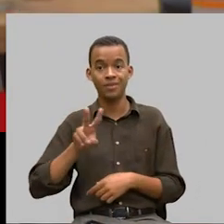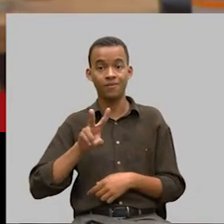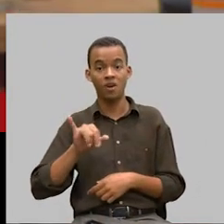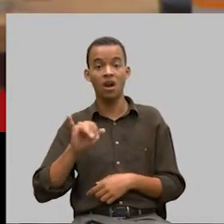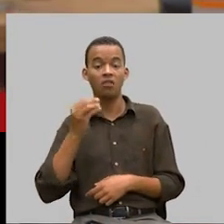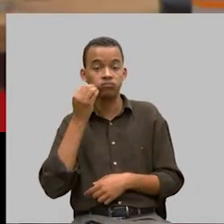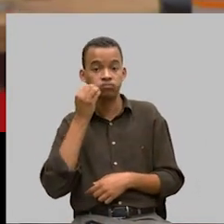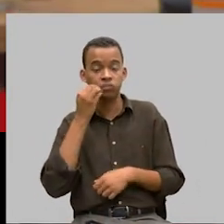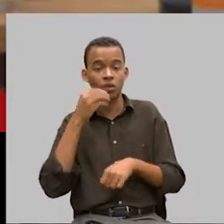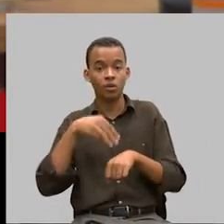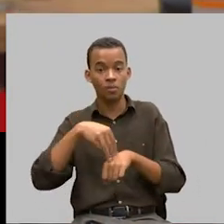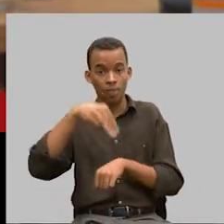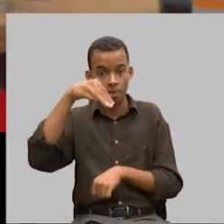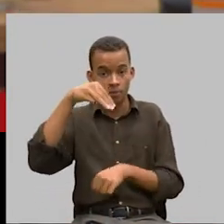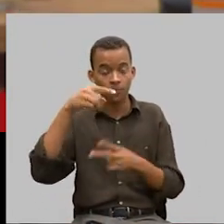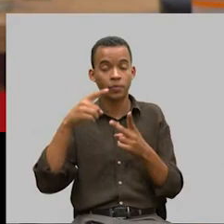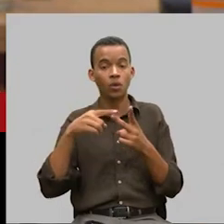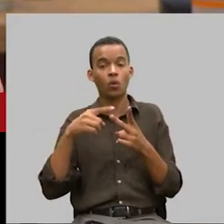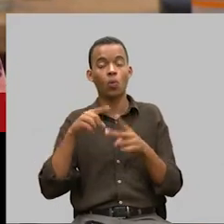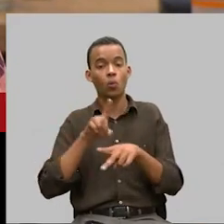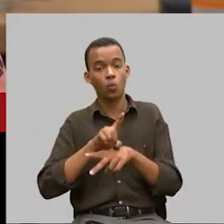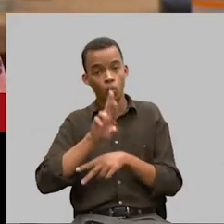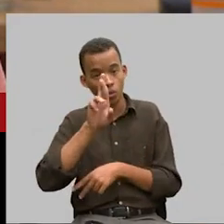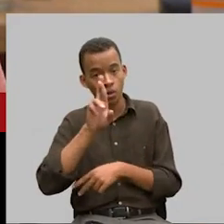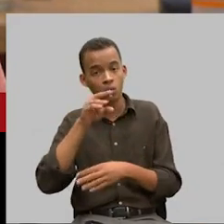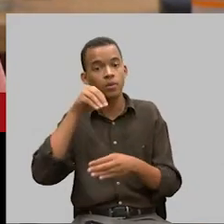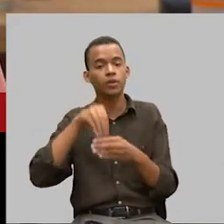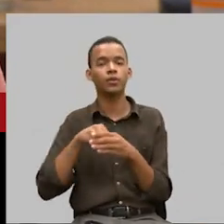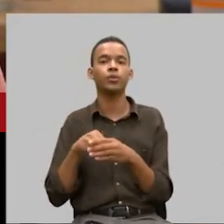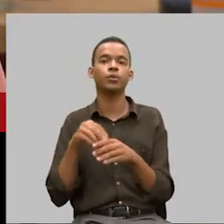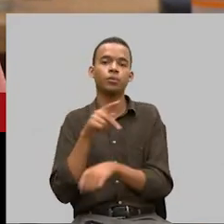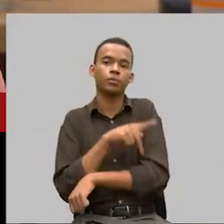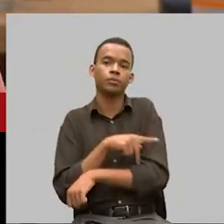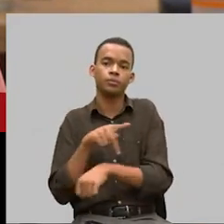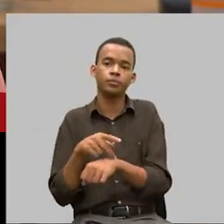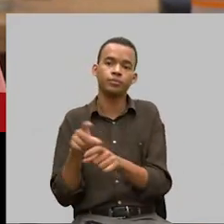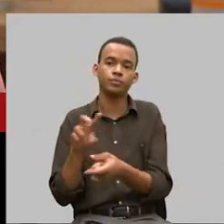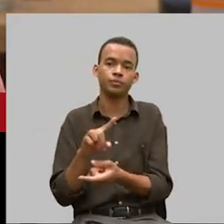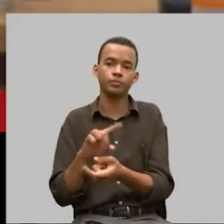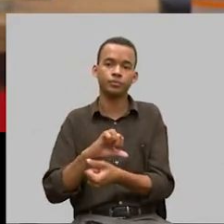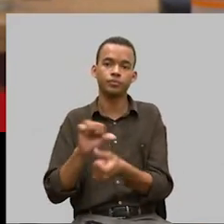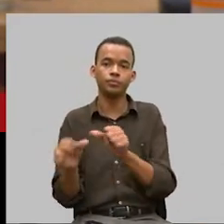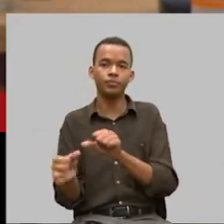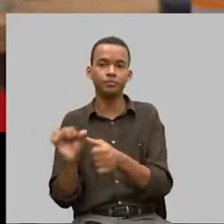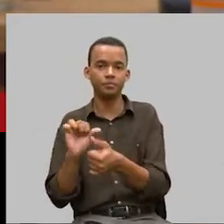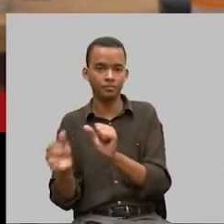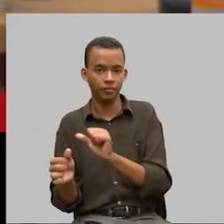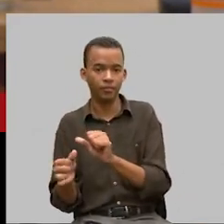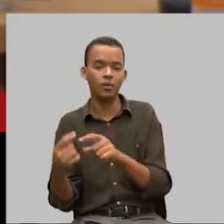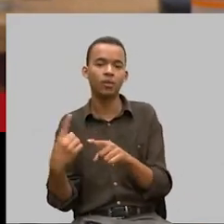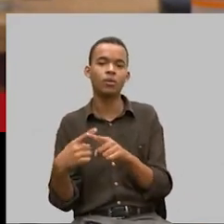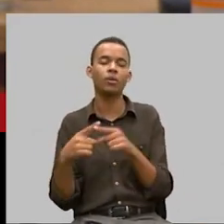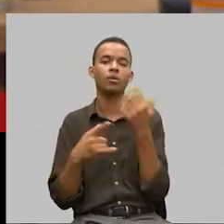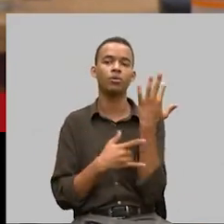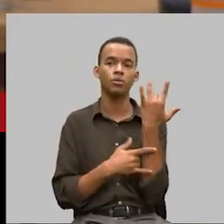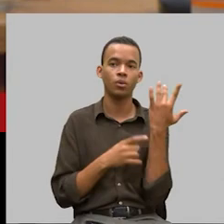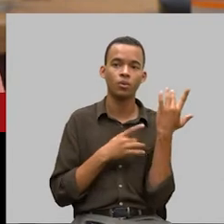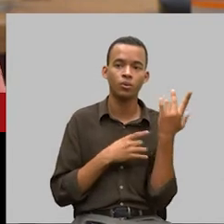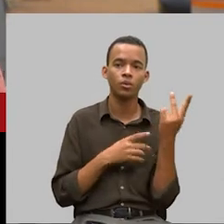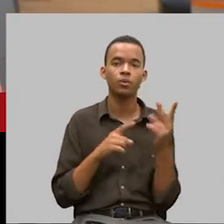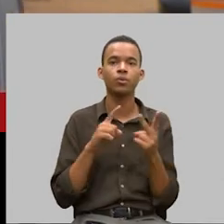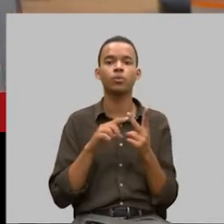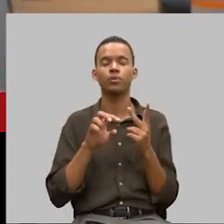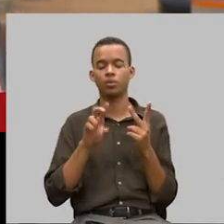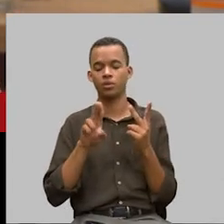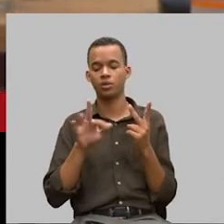doutorado na Pedagogia da alternância El estão com medo a u FMG tem medo FJM tem medo FV tem medo